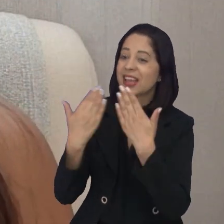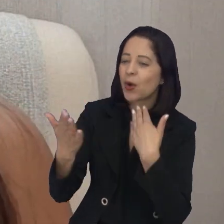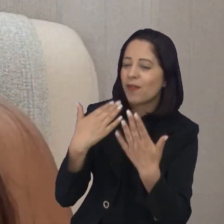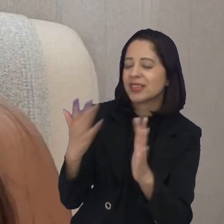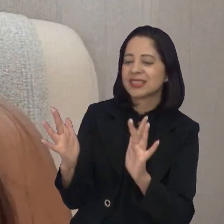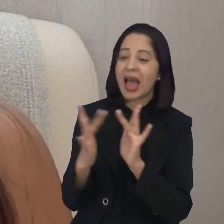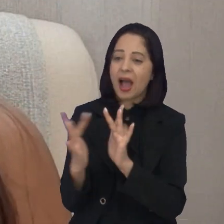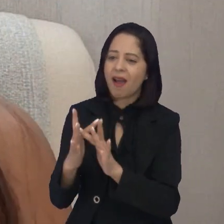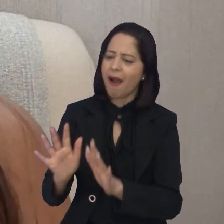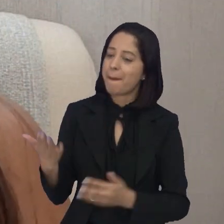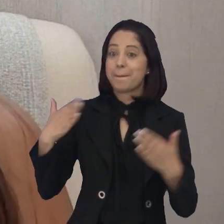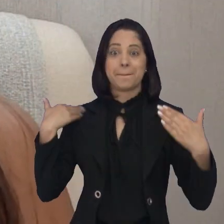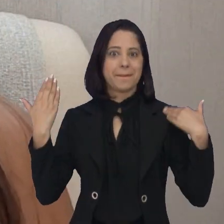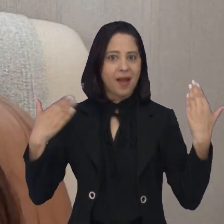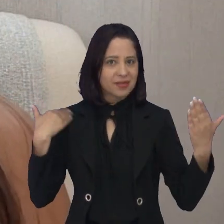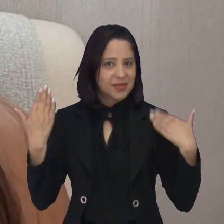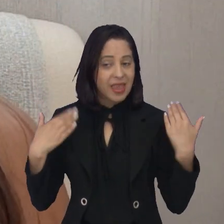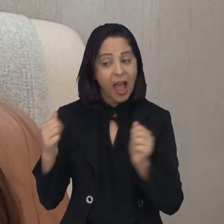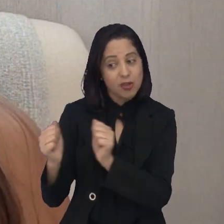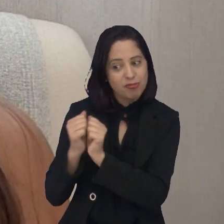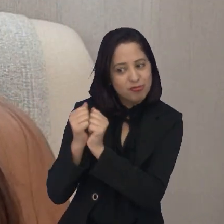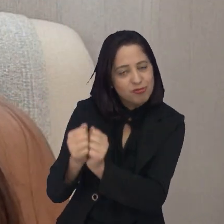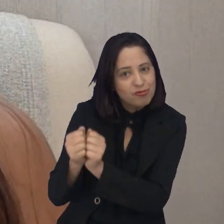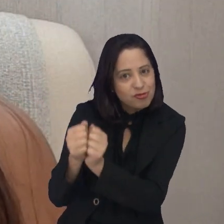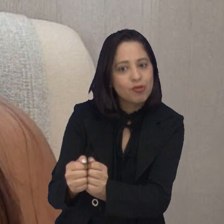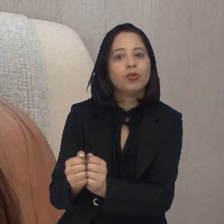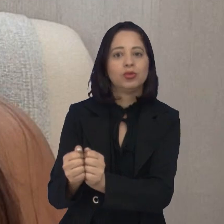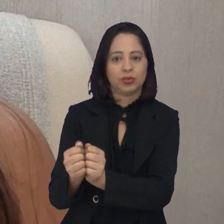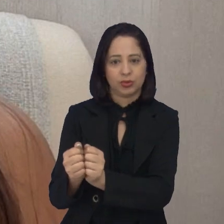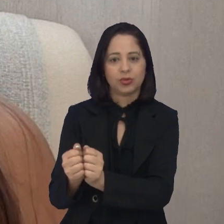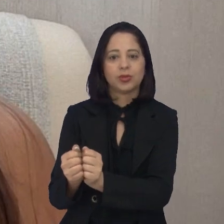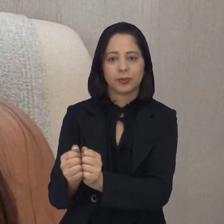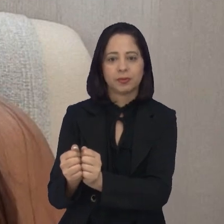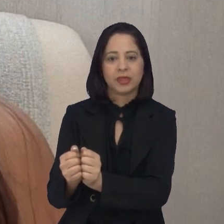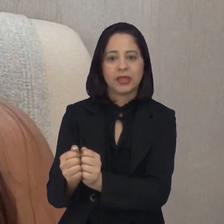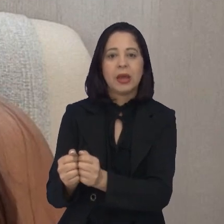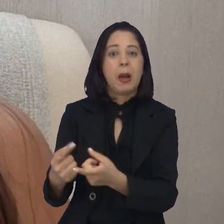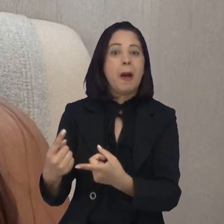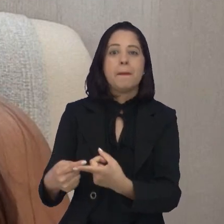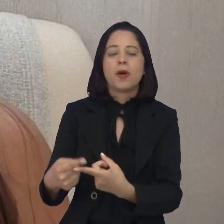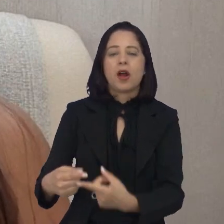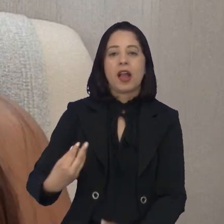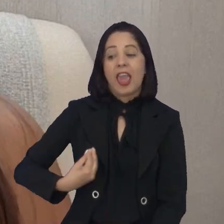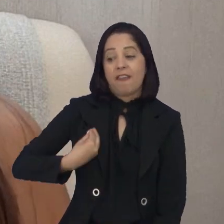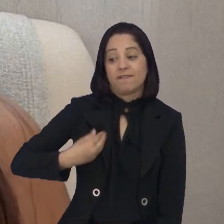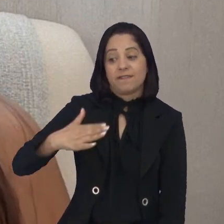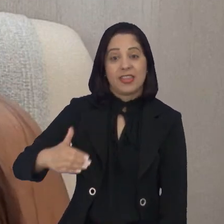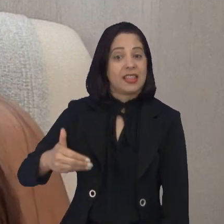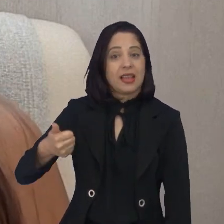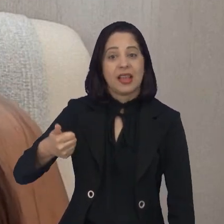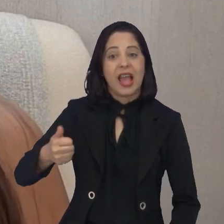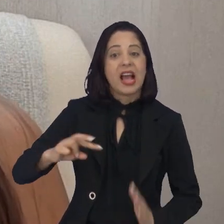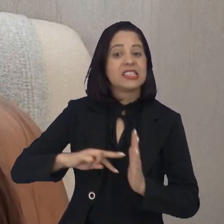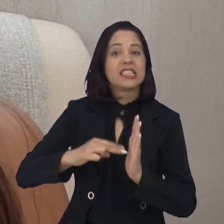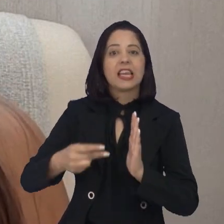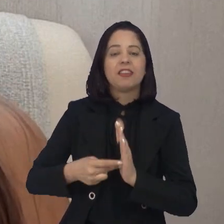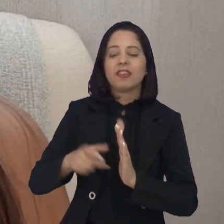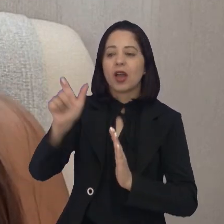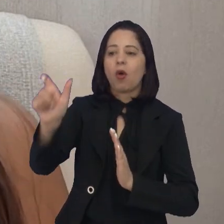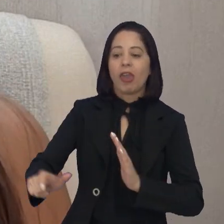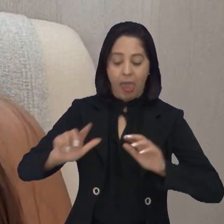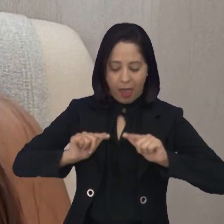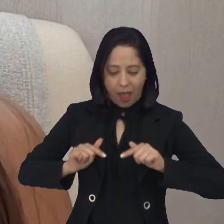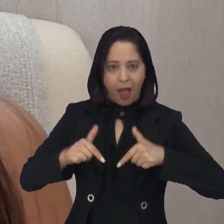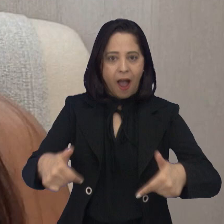estimular a sair de casa, entender que qualidade de vida, quando a gente fala de longevidade, tem a ver com